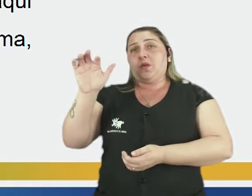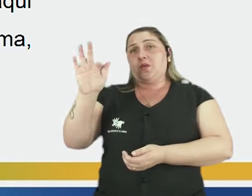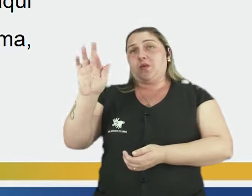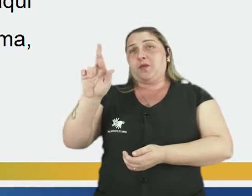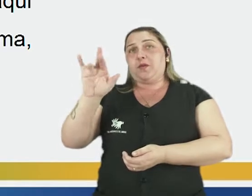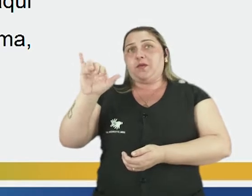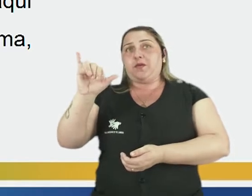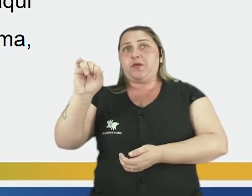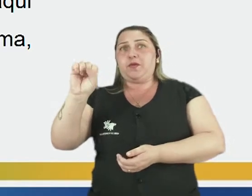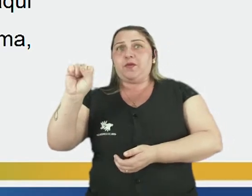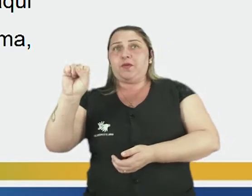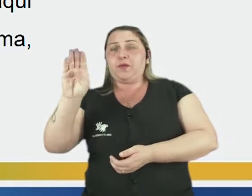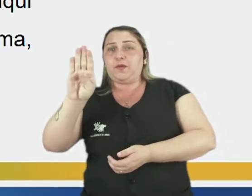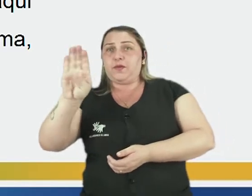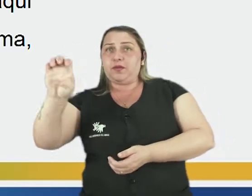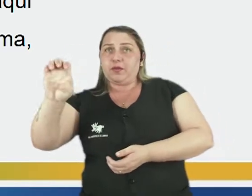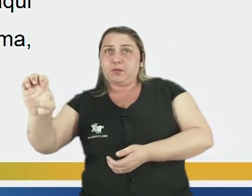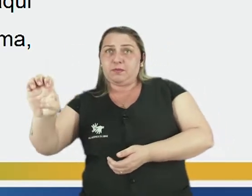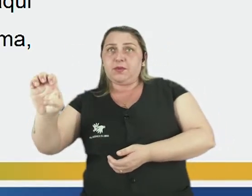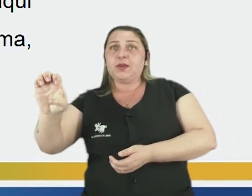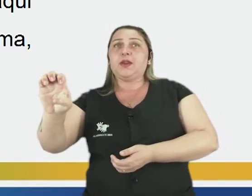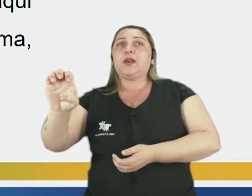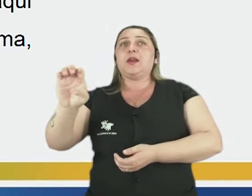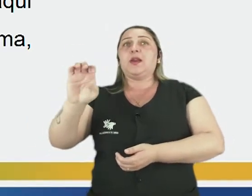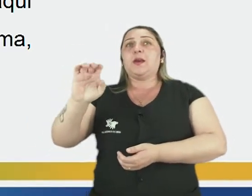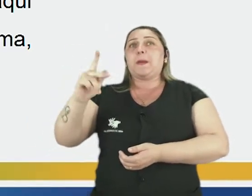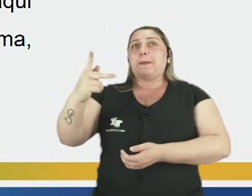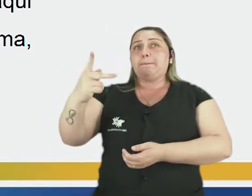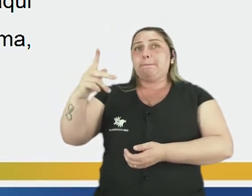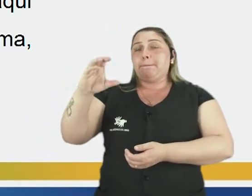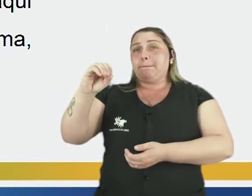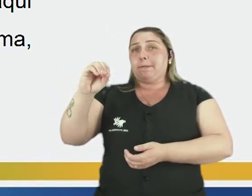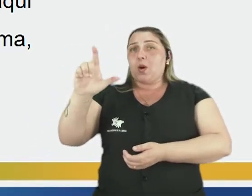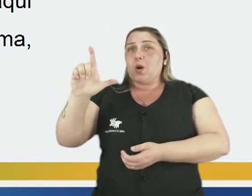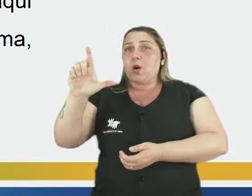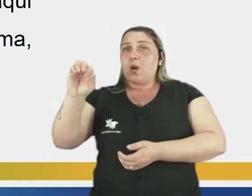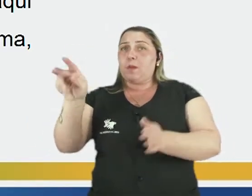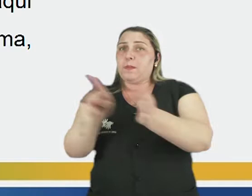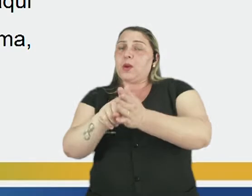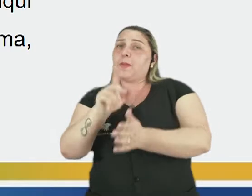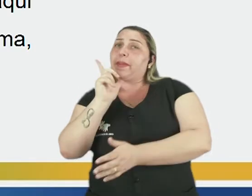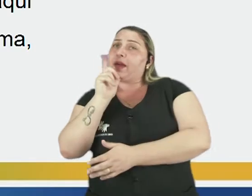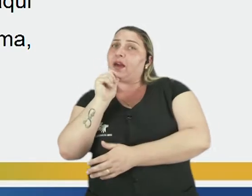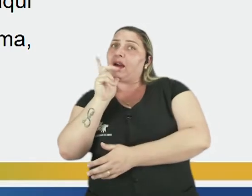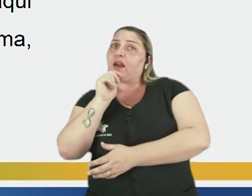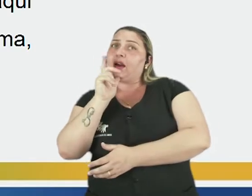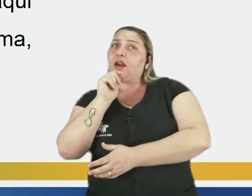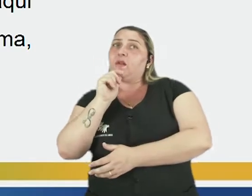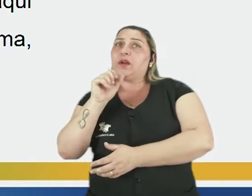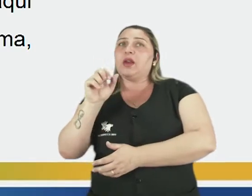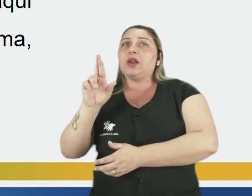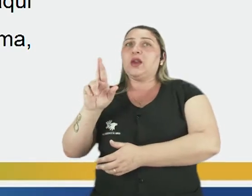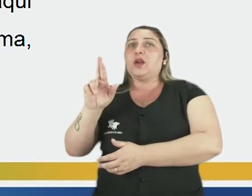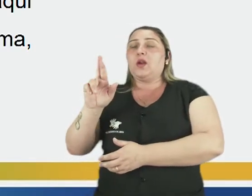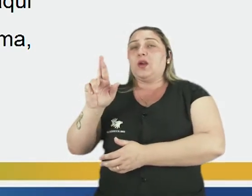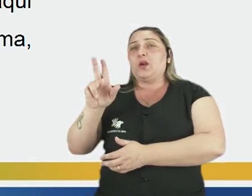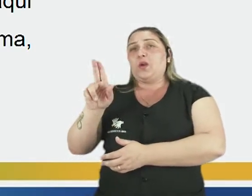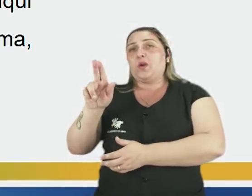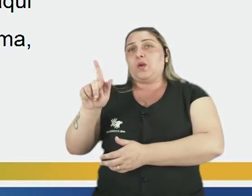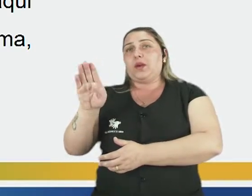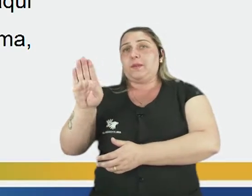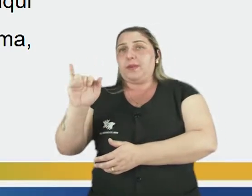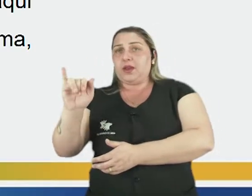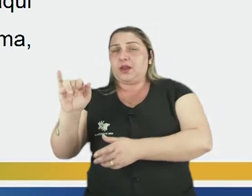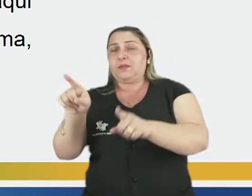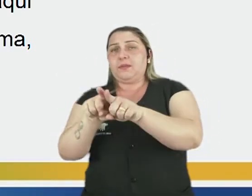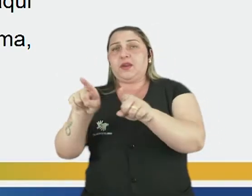grama, o lacrosse, o polo aquático e o rugby, né? Então a gente pode entender que os esportes de invasão é que, como a gente